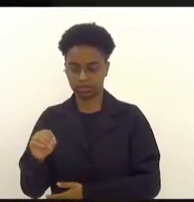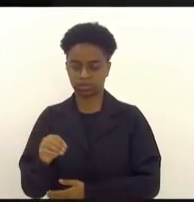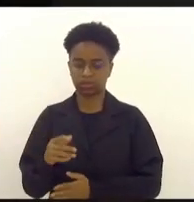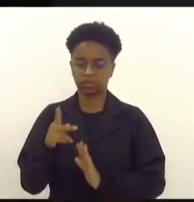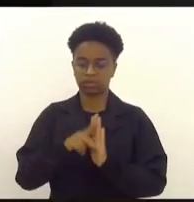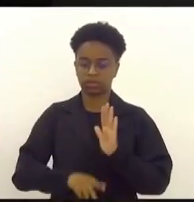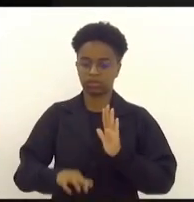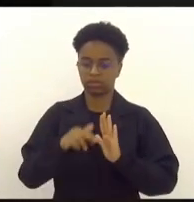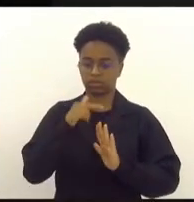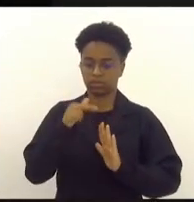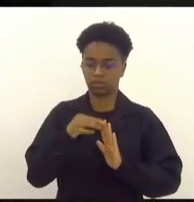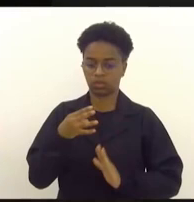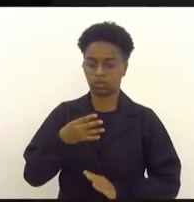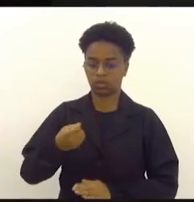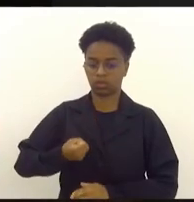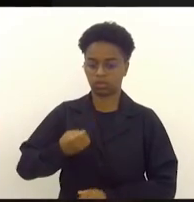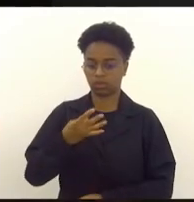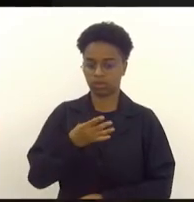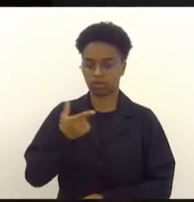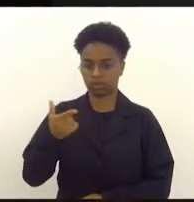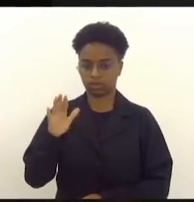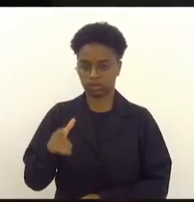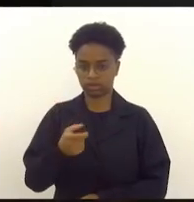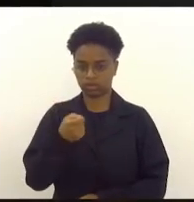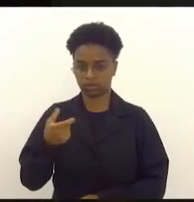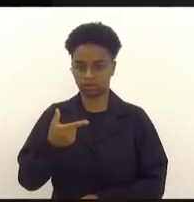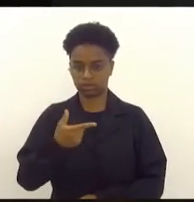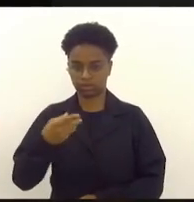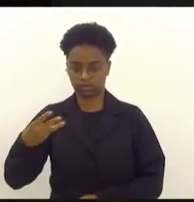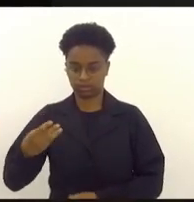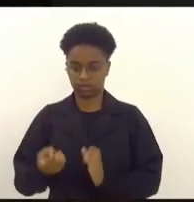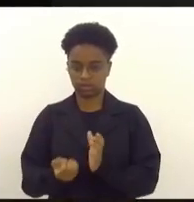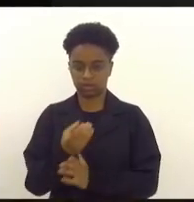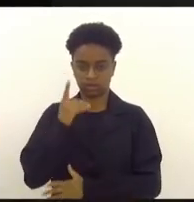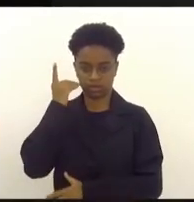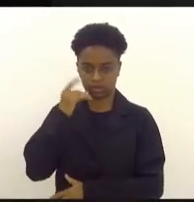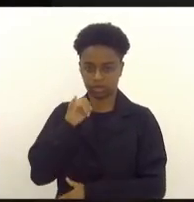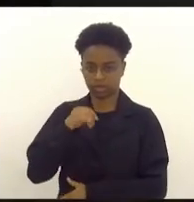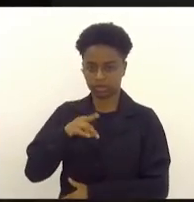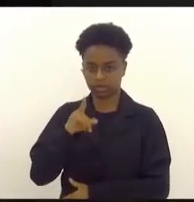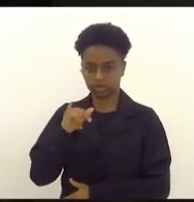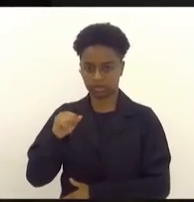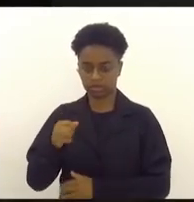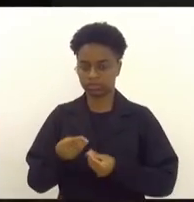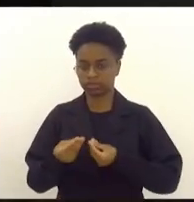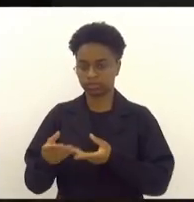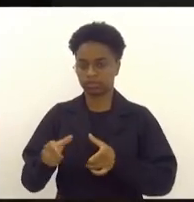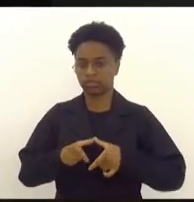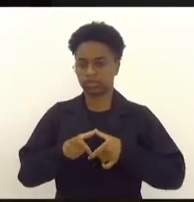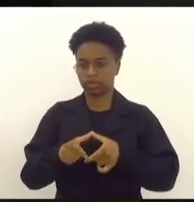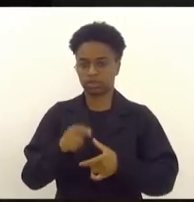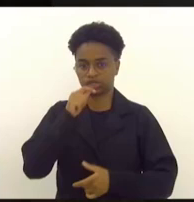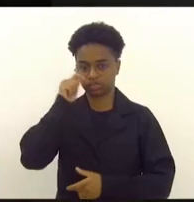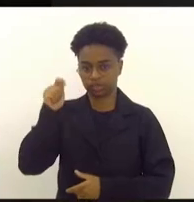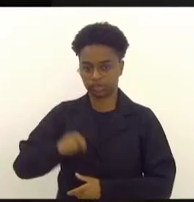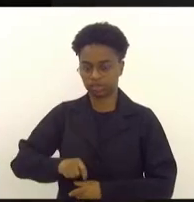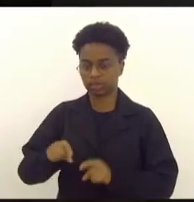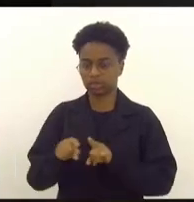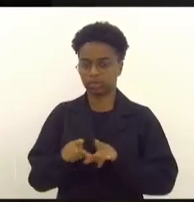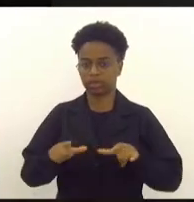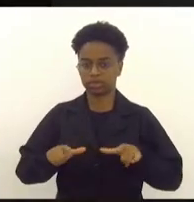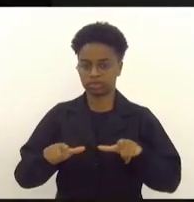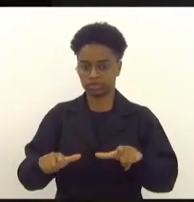número 42 de 2023 de autoria da deputada índia armelau que concede a medalha Tiradentes E o respectivo